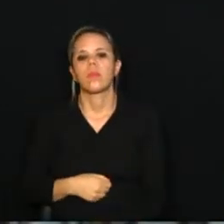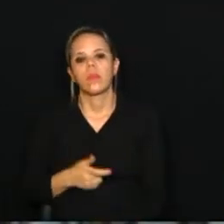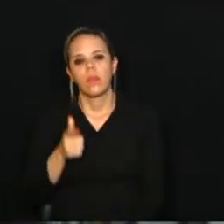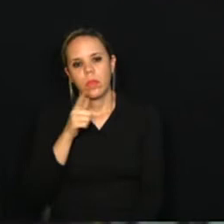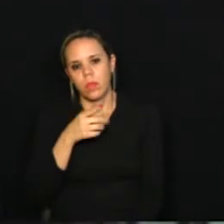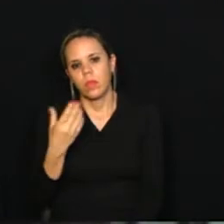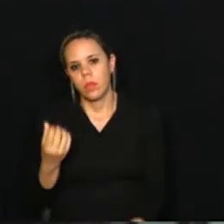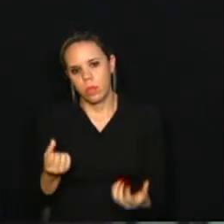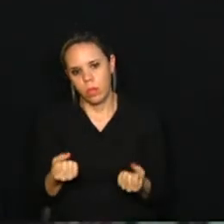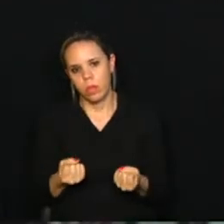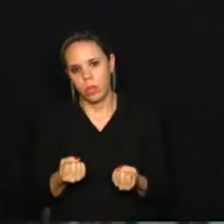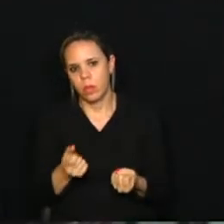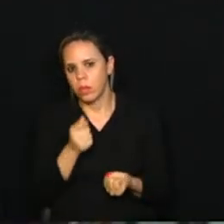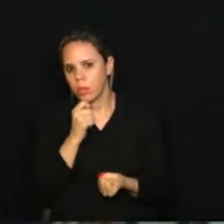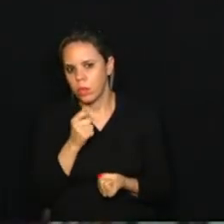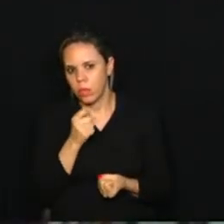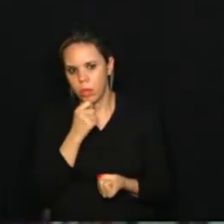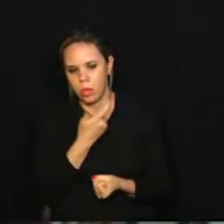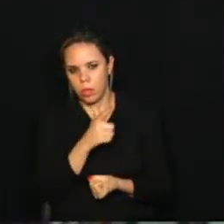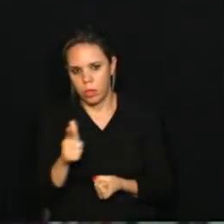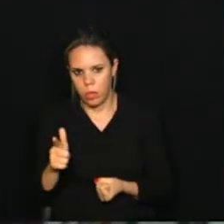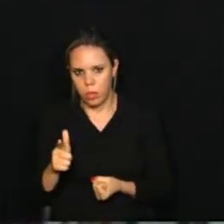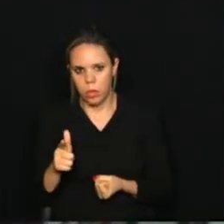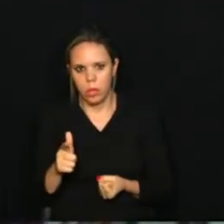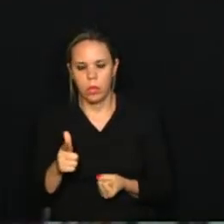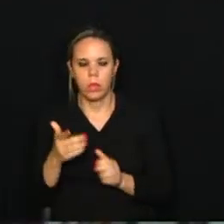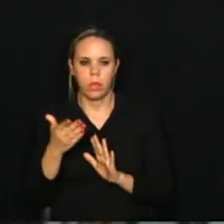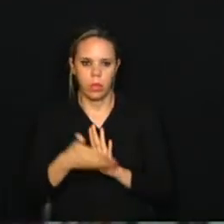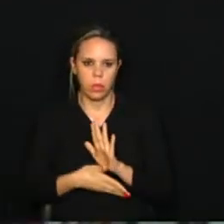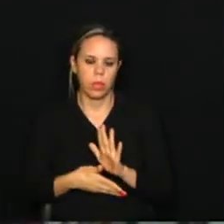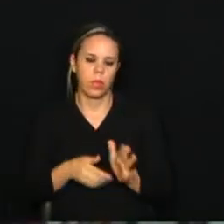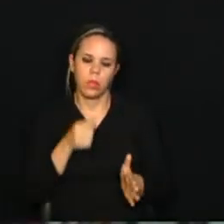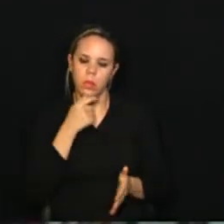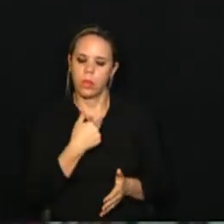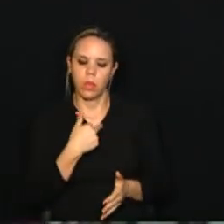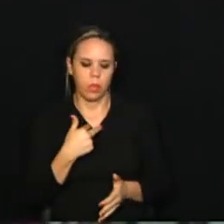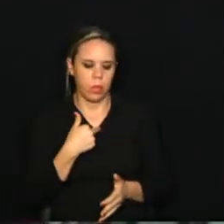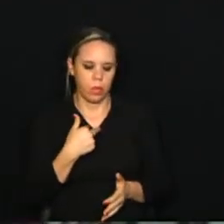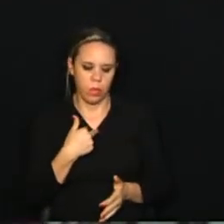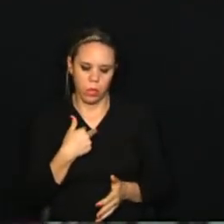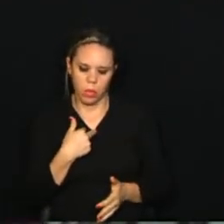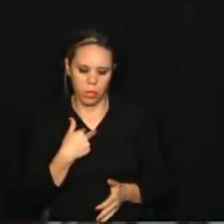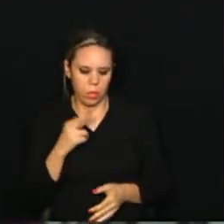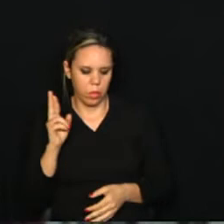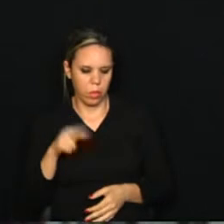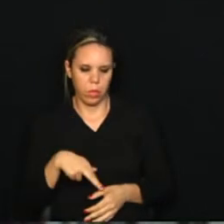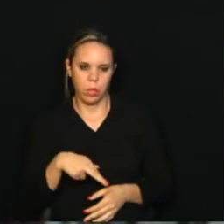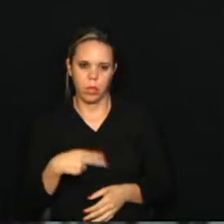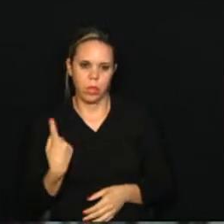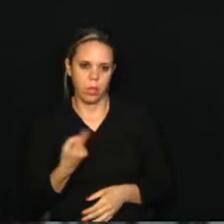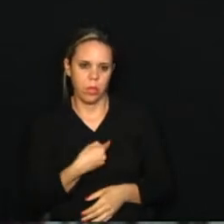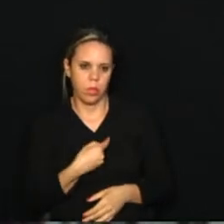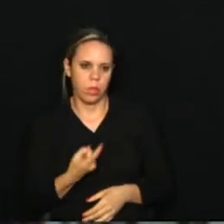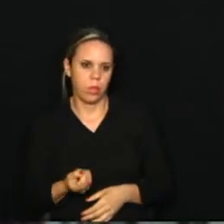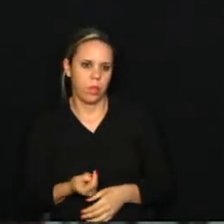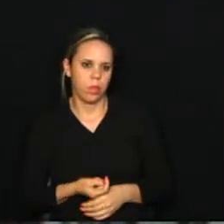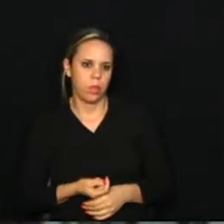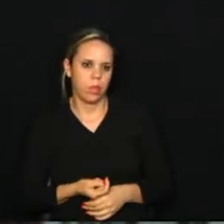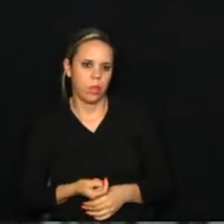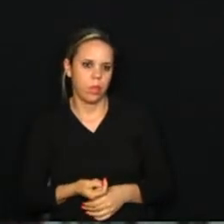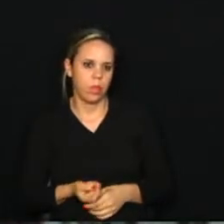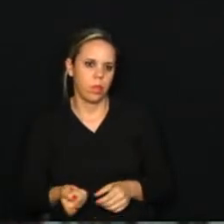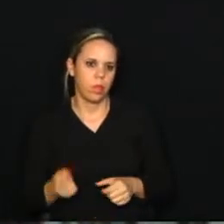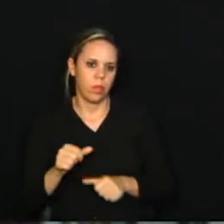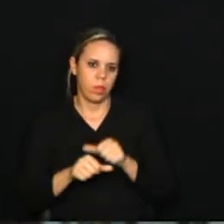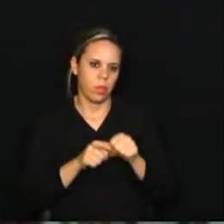considerar, mas enquanto nós não tivermos isso, não há razão para que a gente